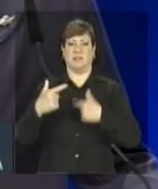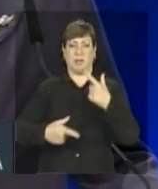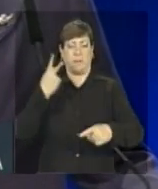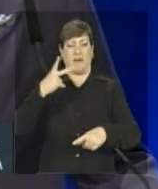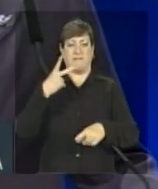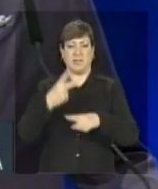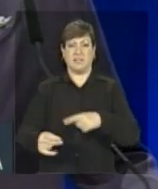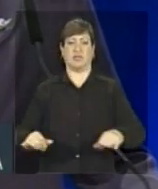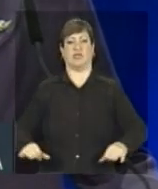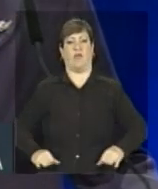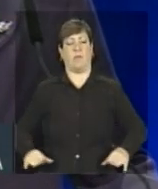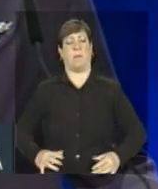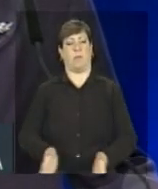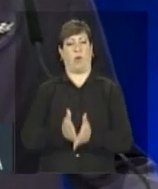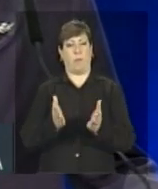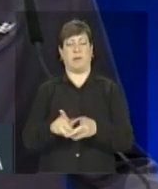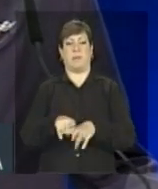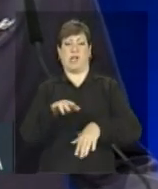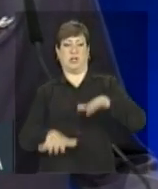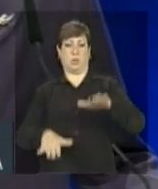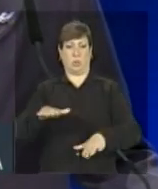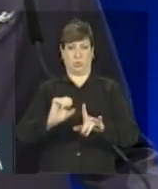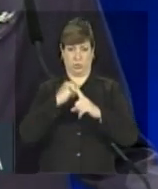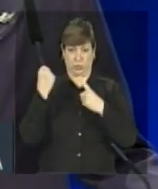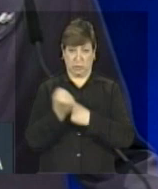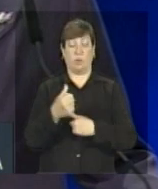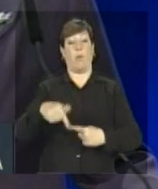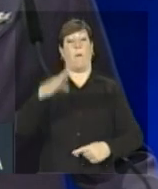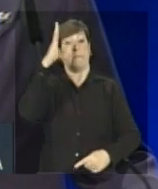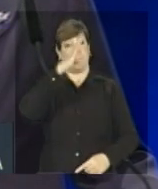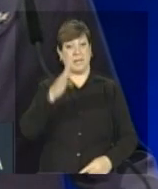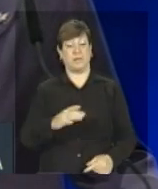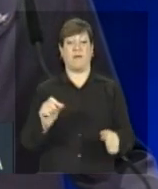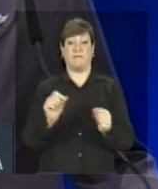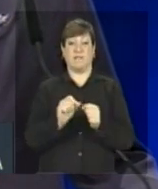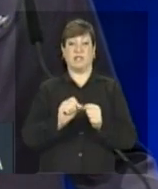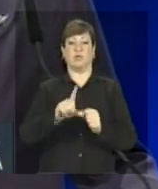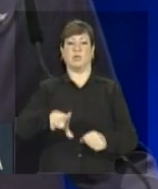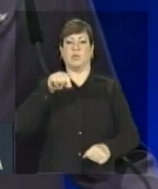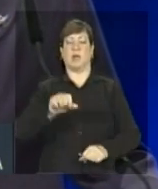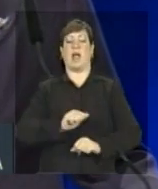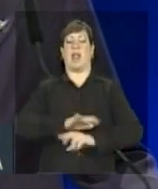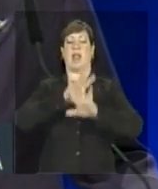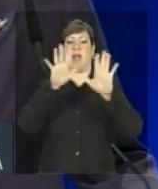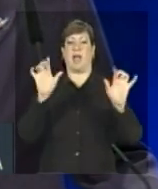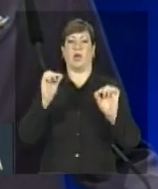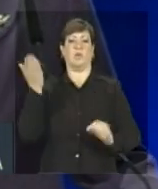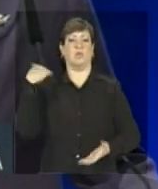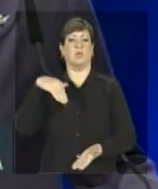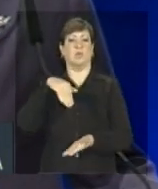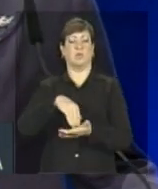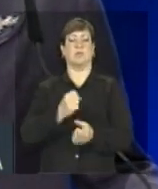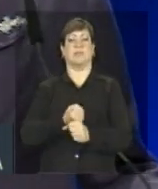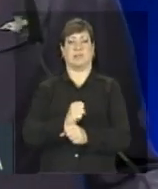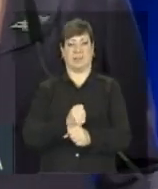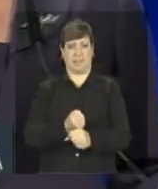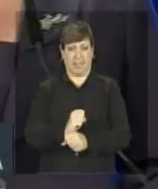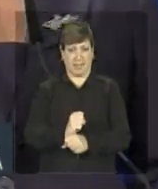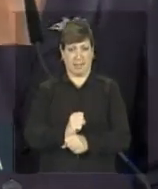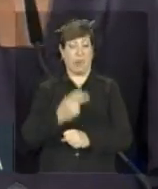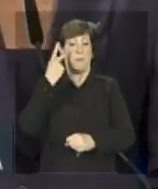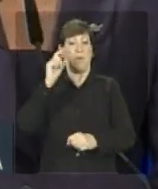pobreza e à desigualdade social, o Brasil fez uma opção clara nos últimos anos